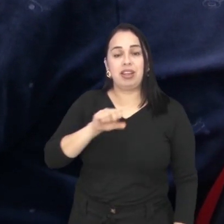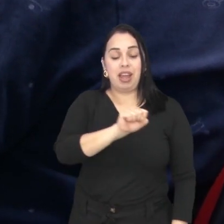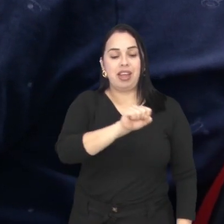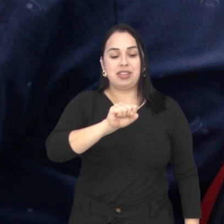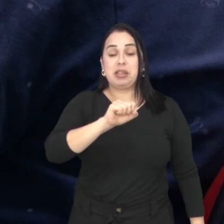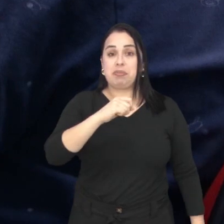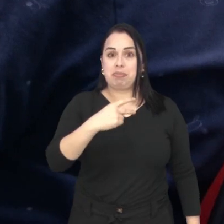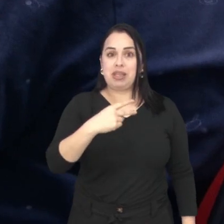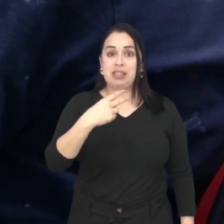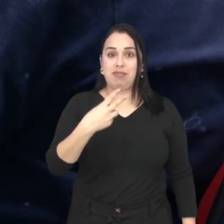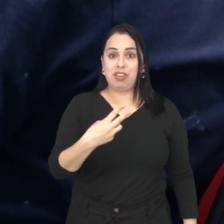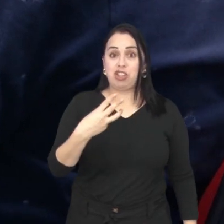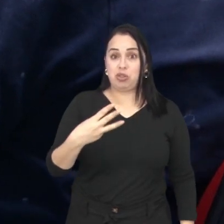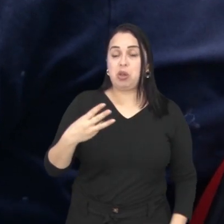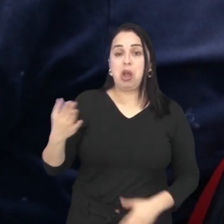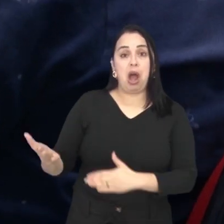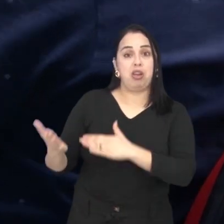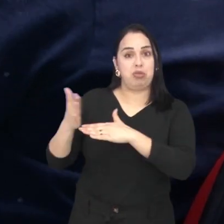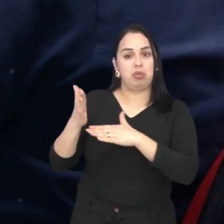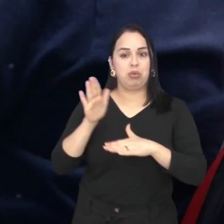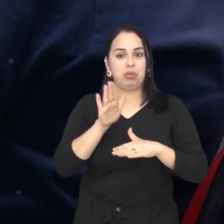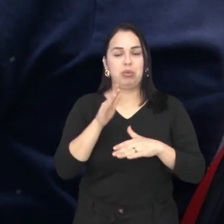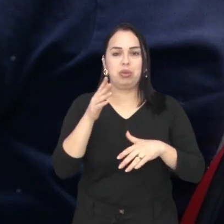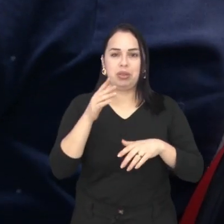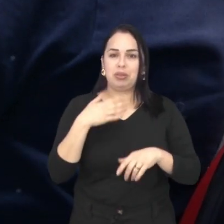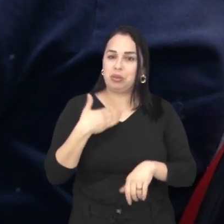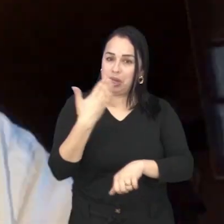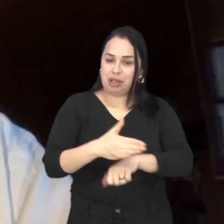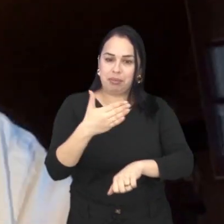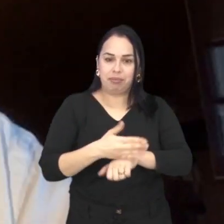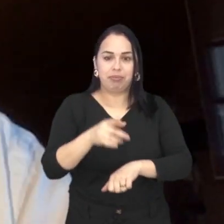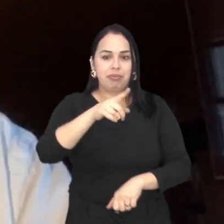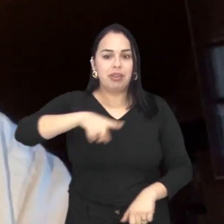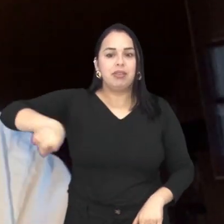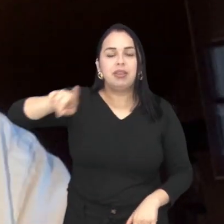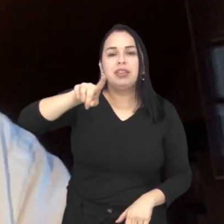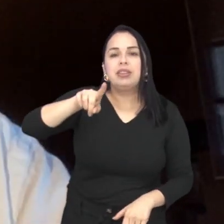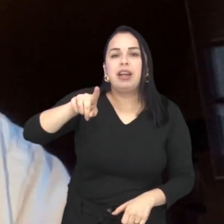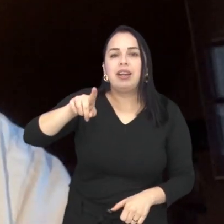International Space University contribuiu com o treinamento